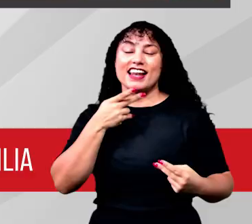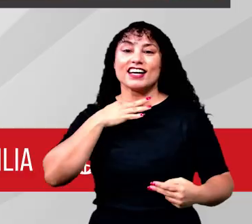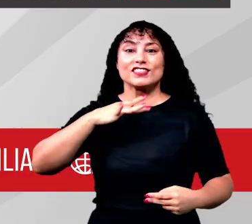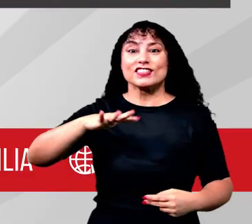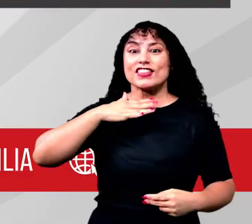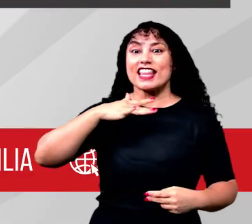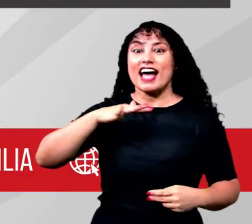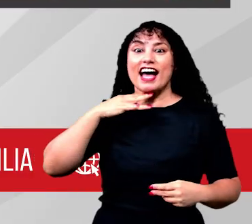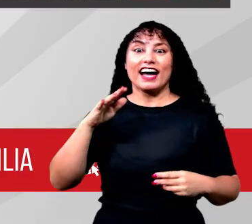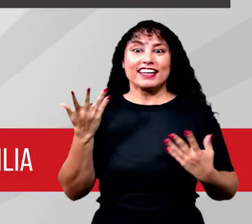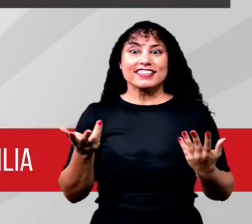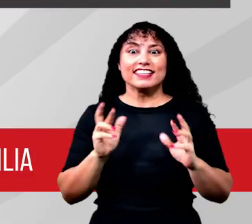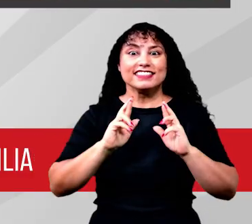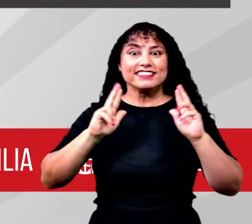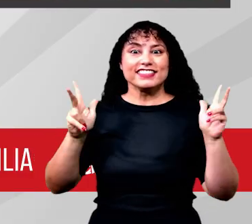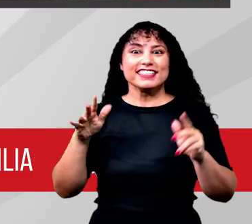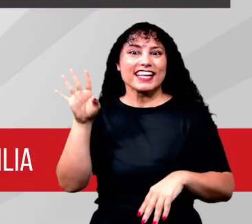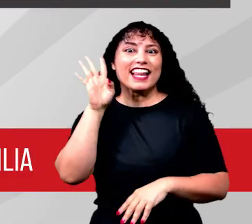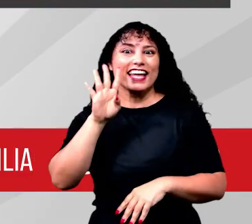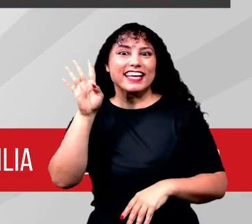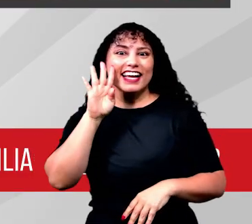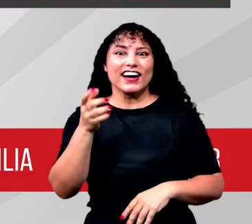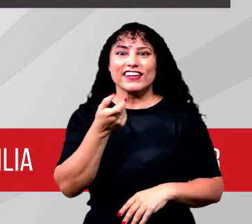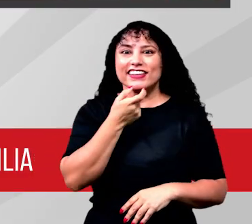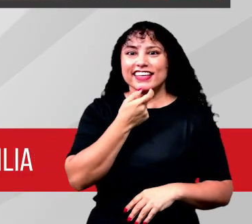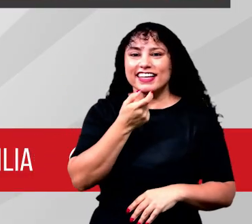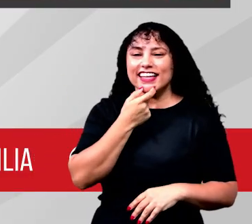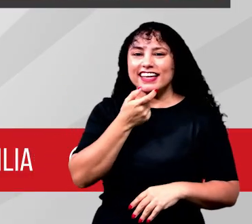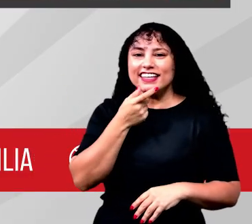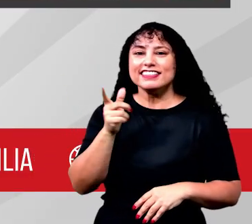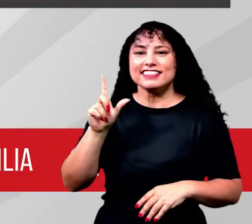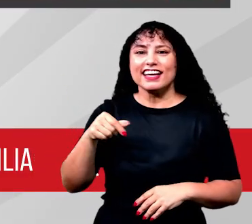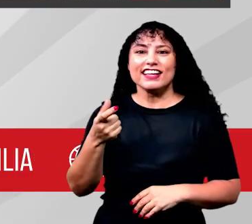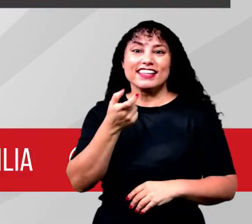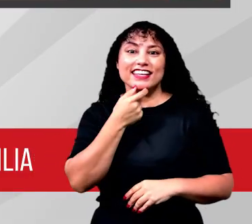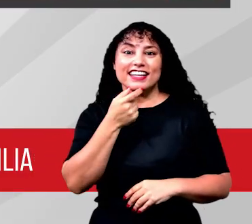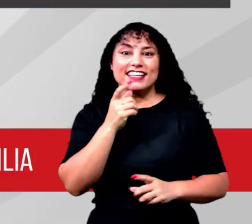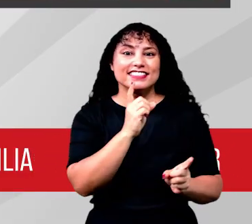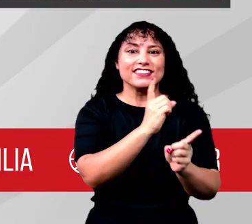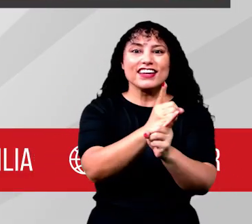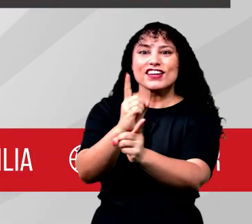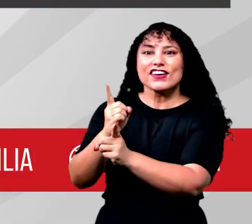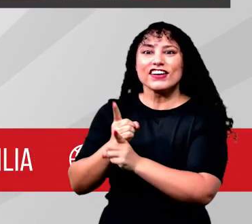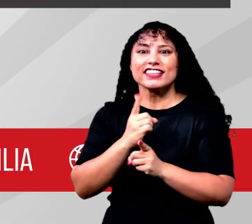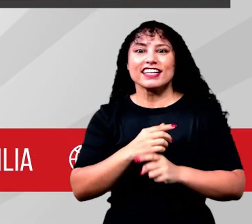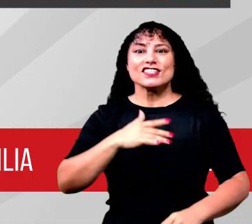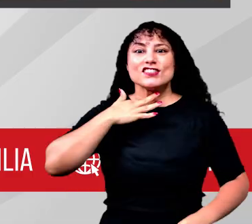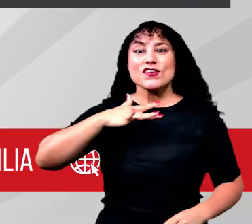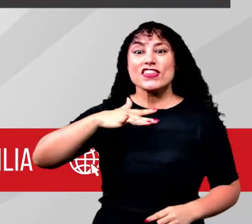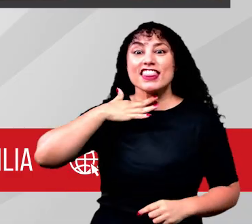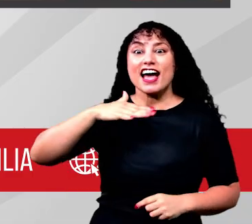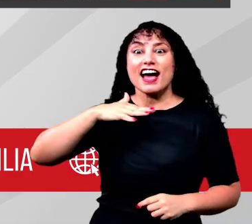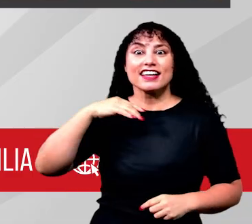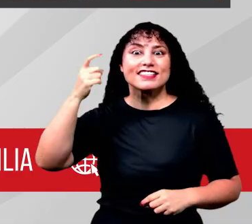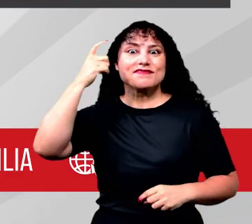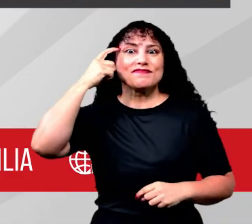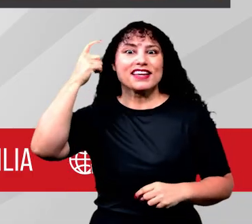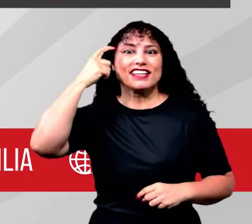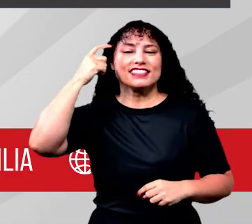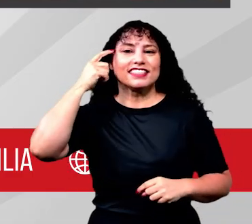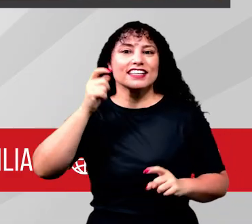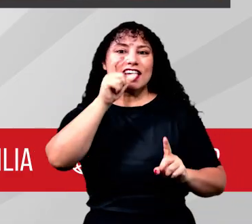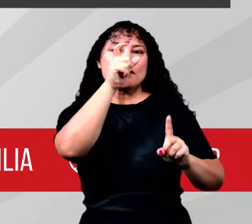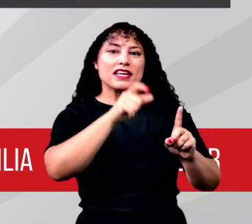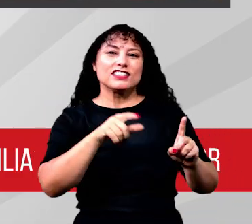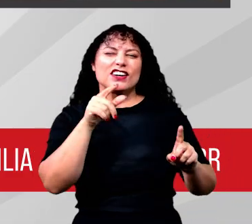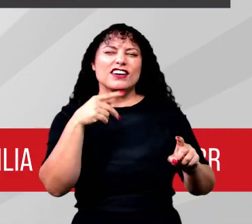que Eu tá acho errado. que é o bacana do inglês, porque o inglês você vai identificando os sotaques, você vai pensando, eu acho que essa pessoa é